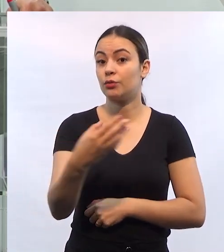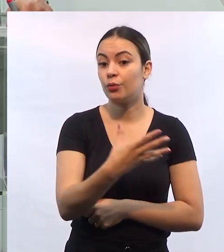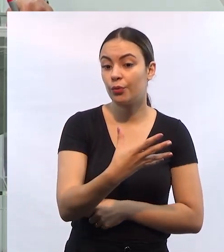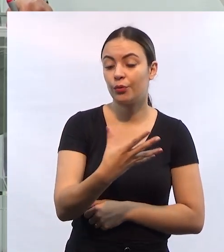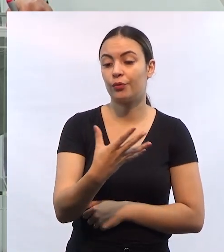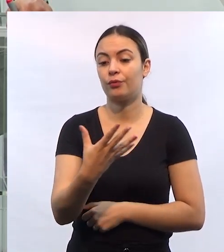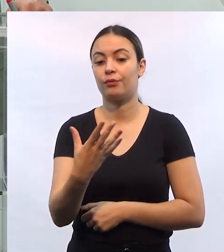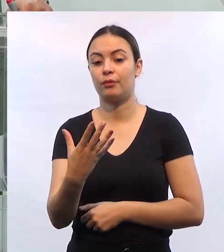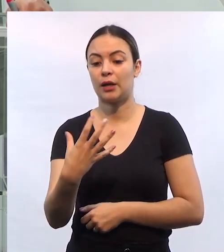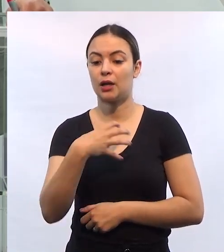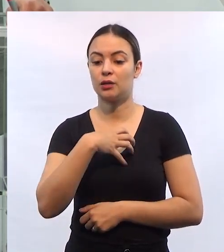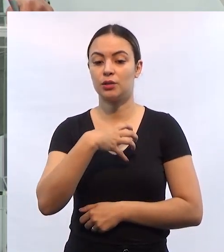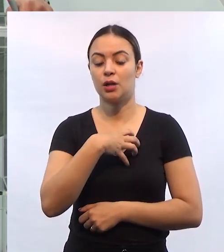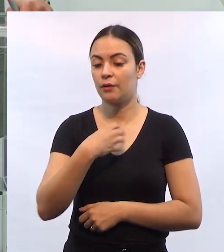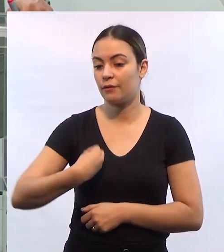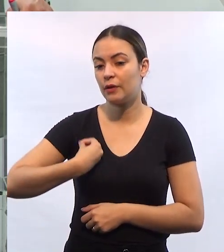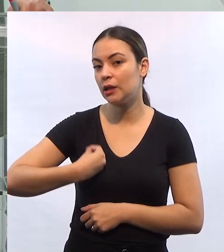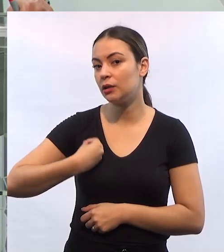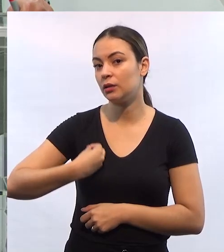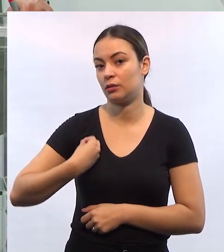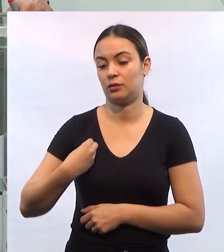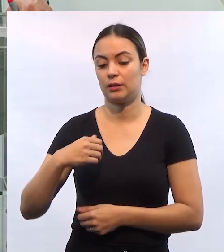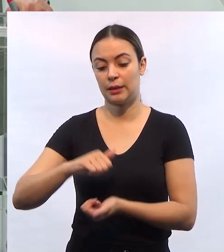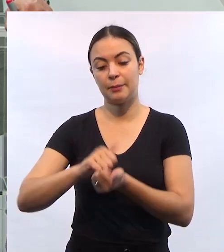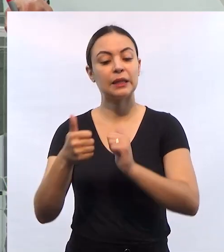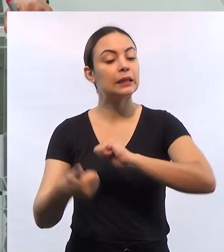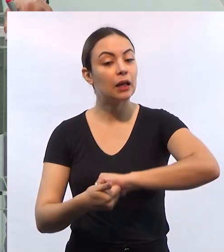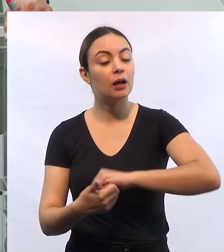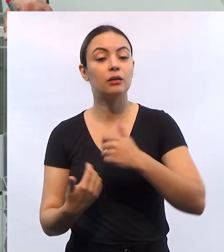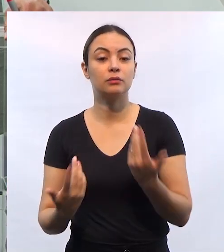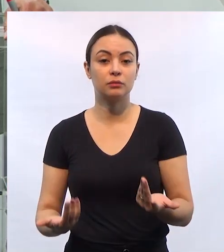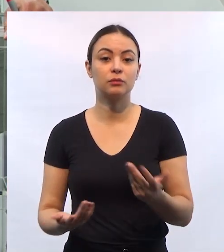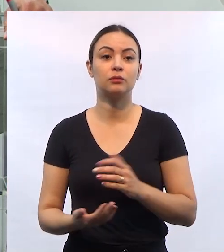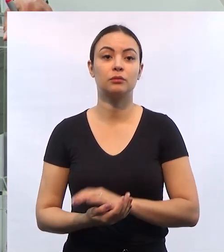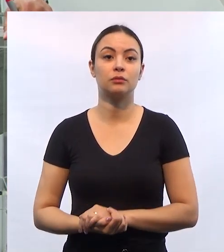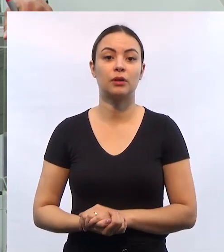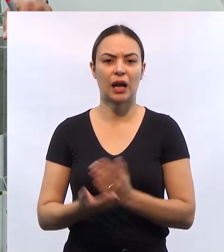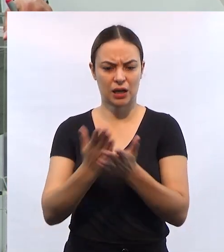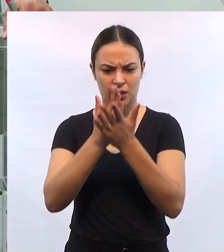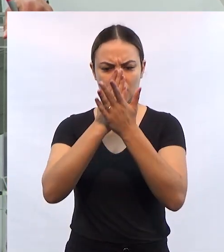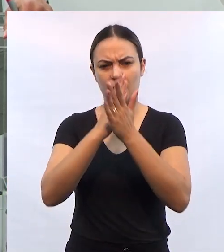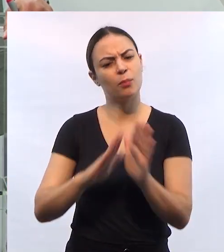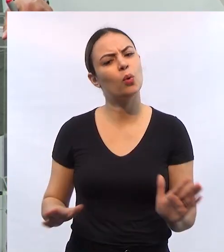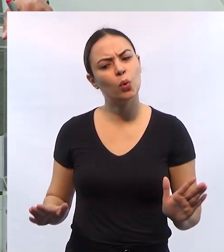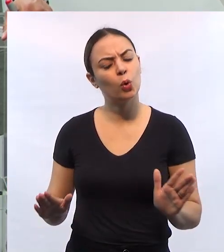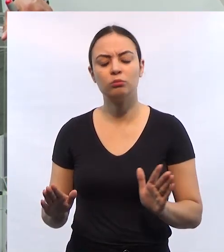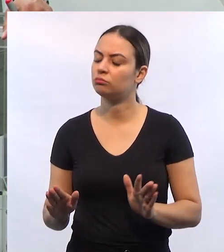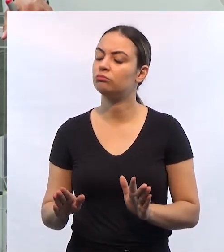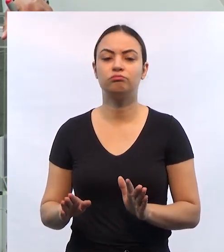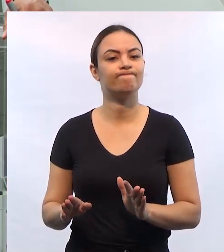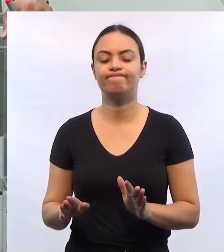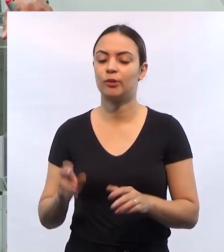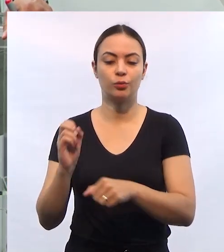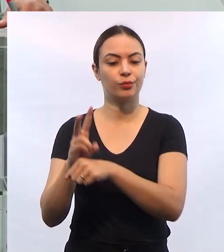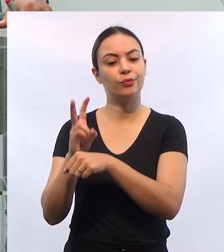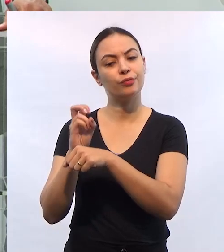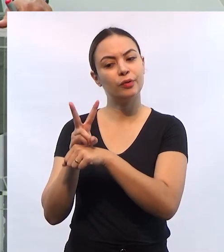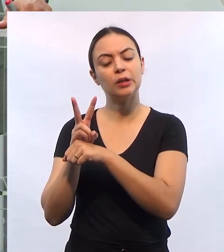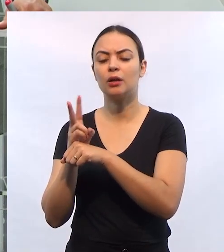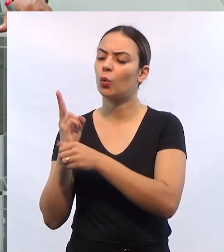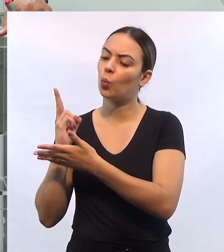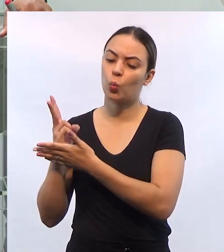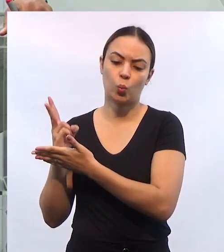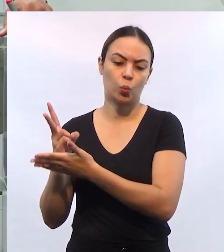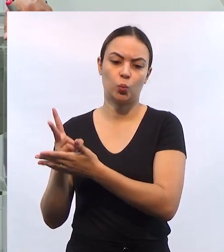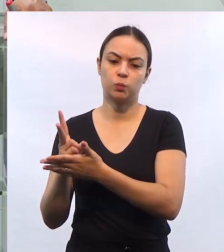essa nova realidade, o novo normal, né? Esse novo normal que nós temos vivido aí nos últimos anos. Acabou? Não, não